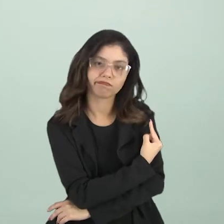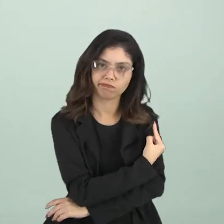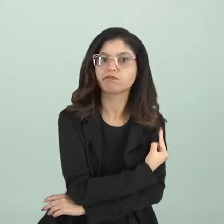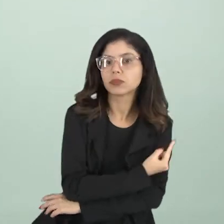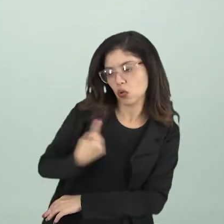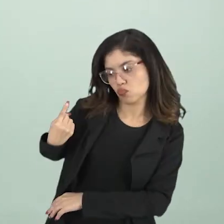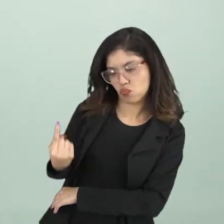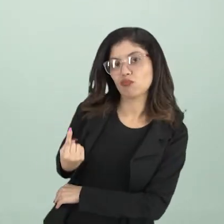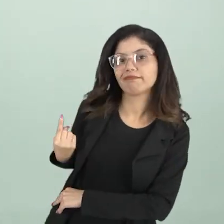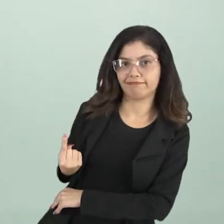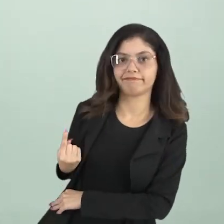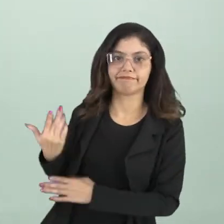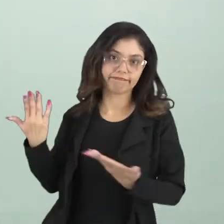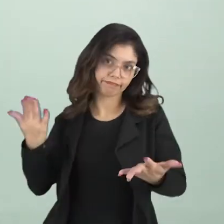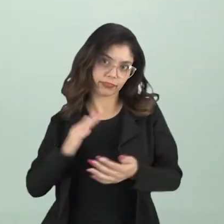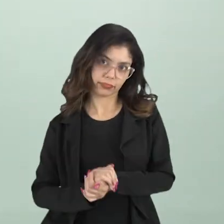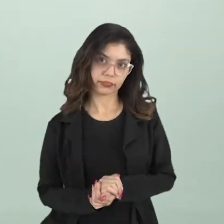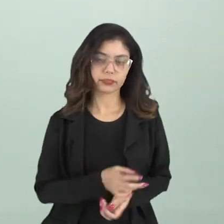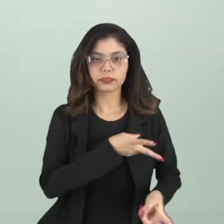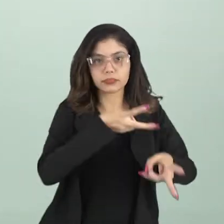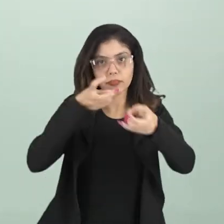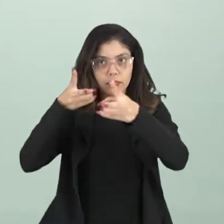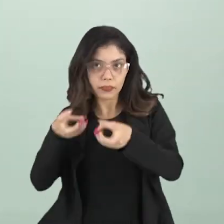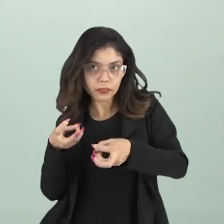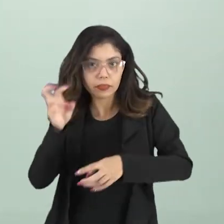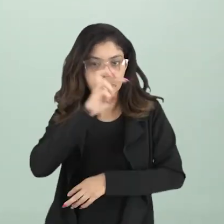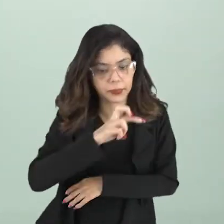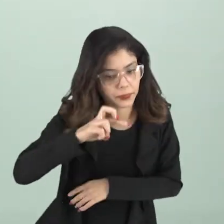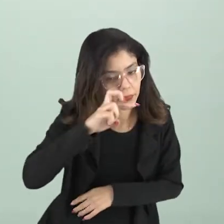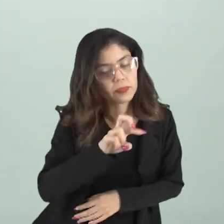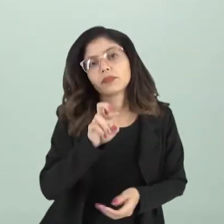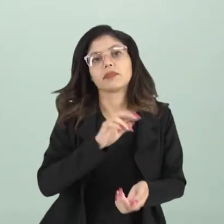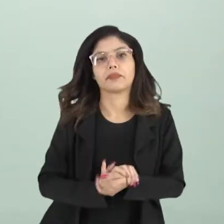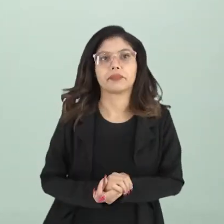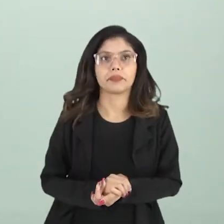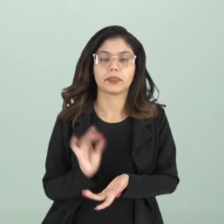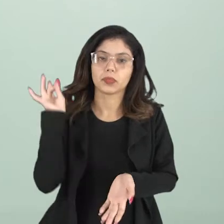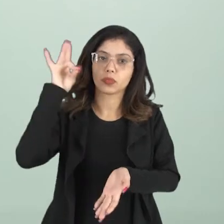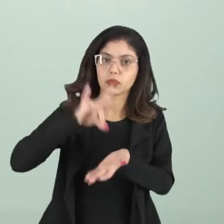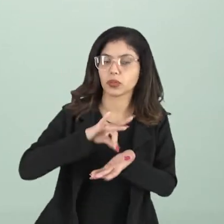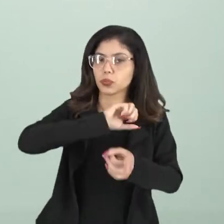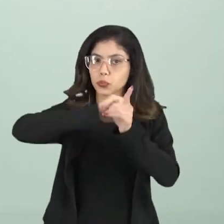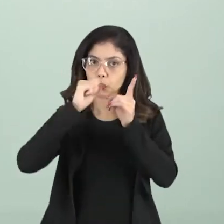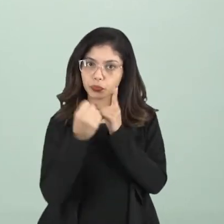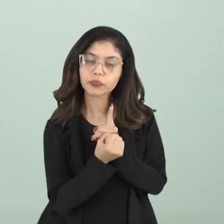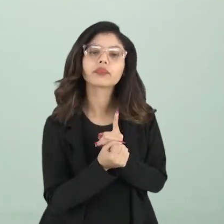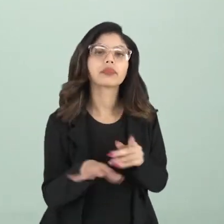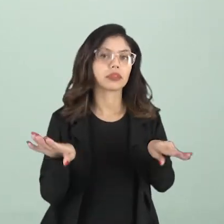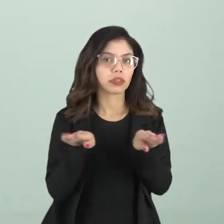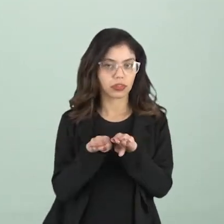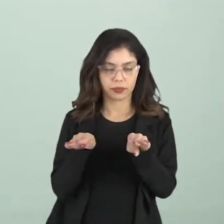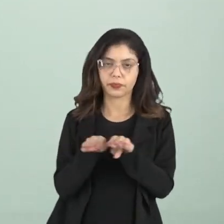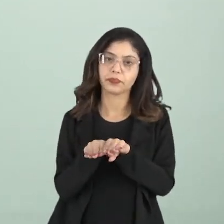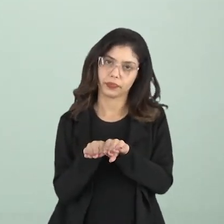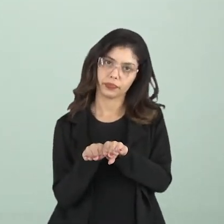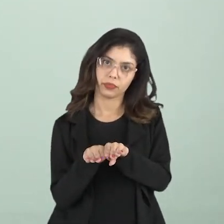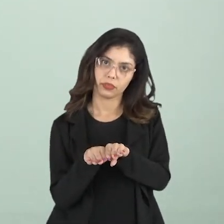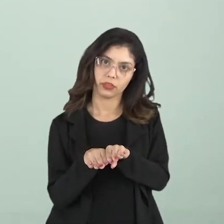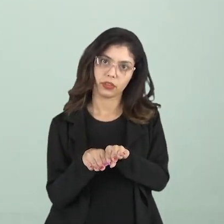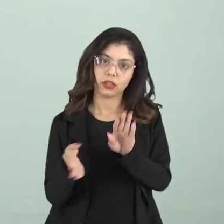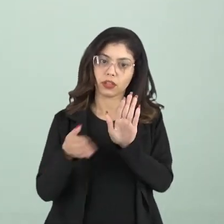nossa individualidade. A perspectiva da análise pela ótica do fato social também